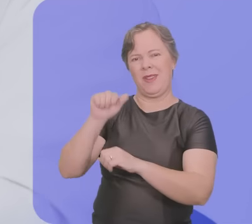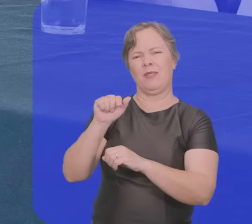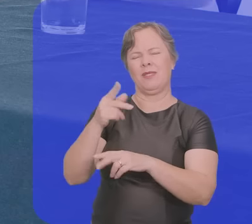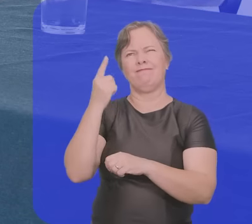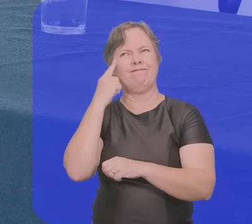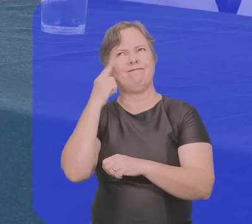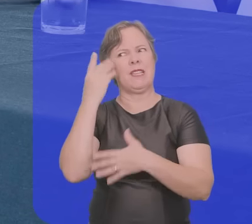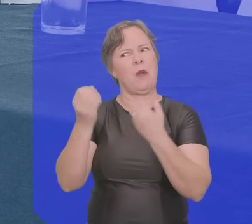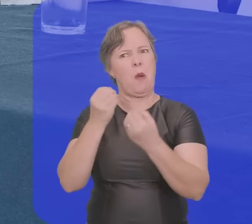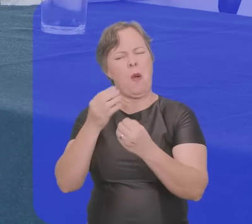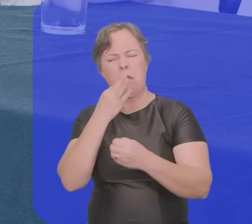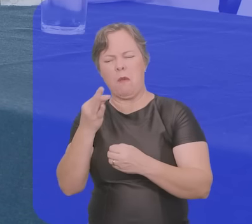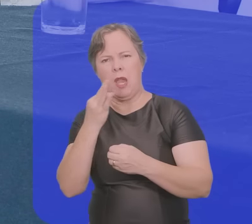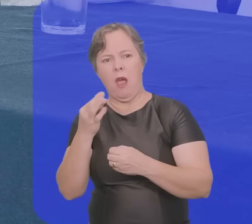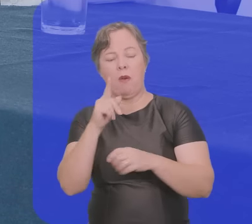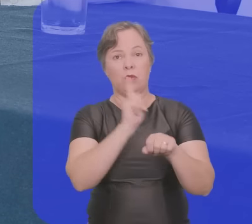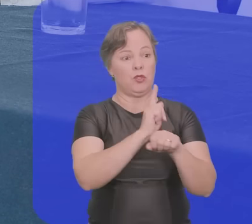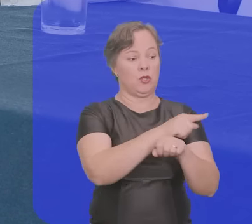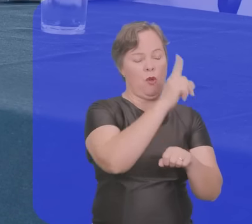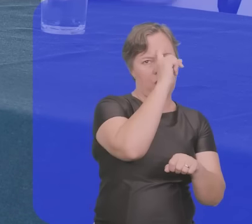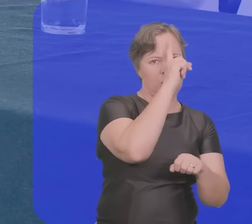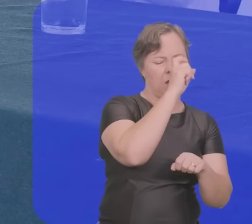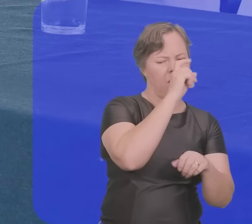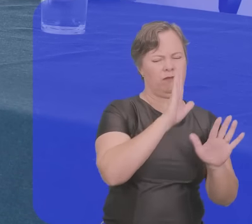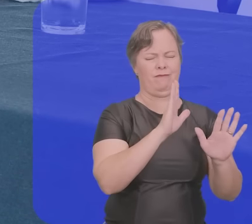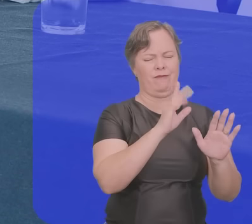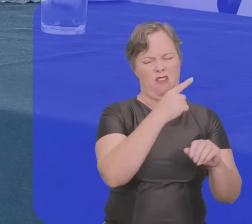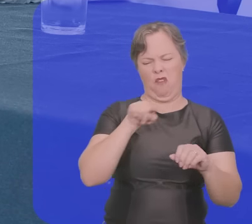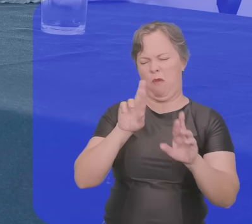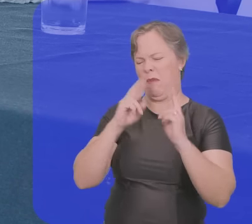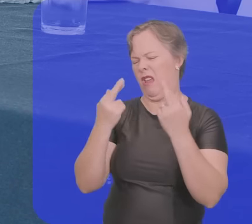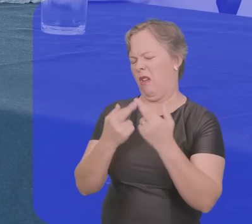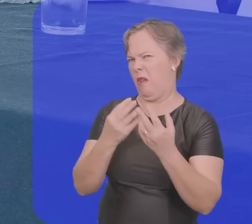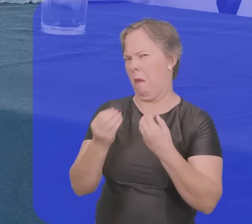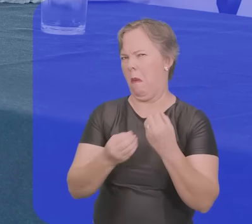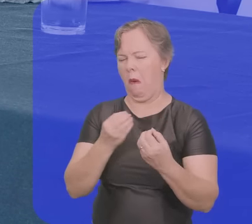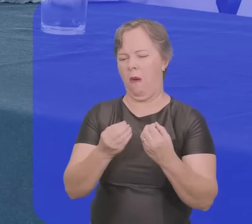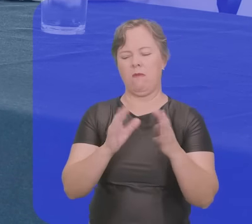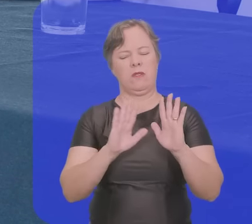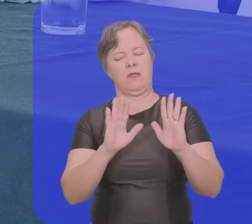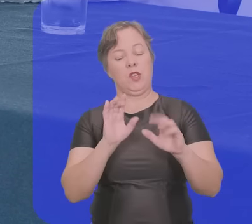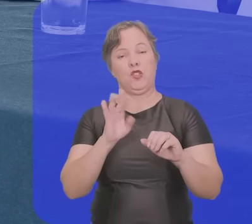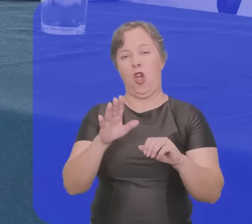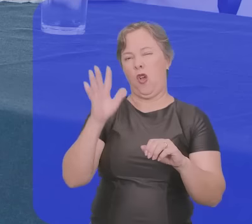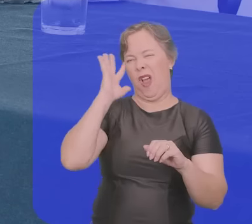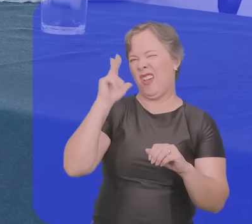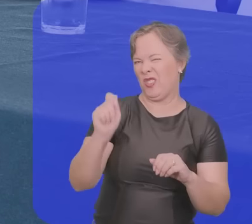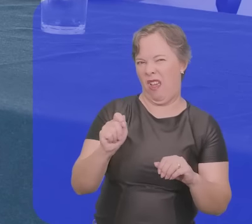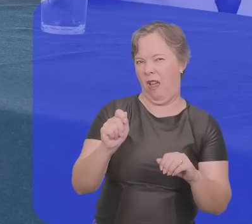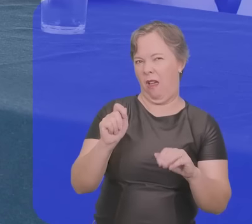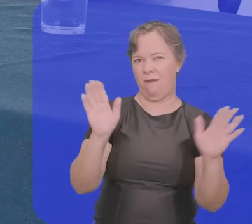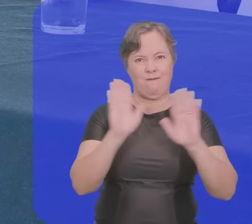visão, uma opinião, o gestor do hospital ele não quis ir para essa reunião somente com base